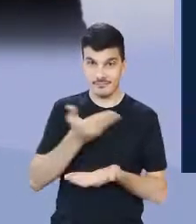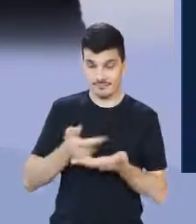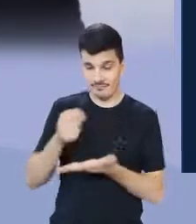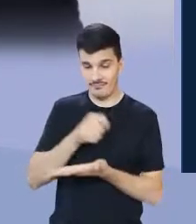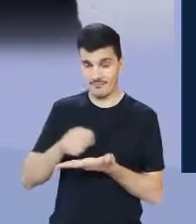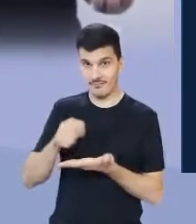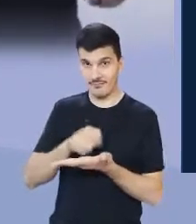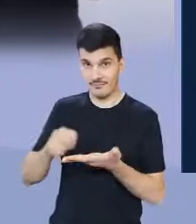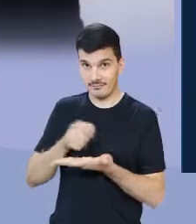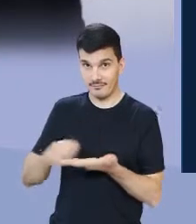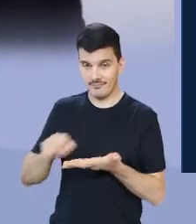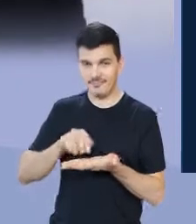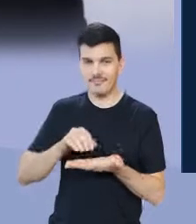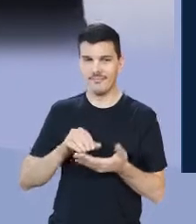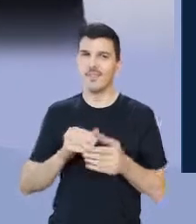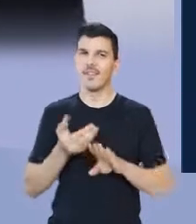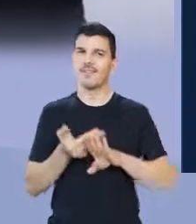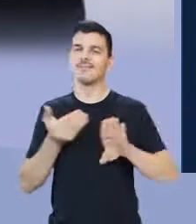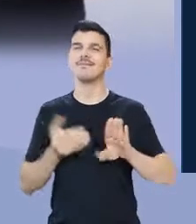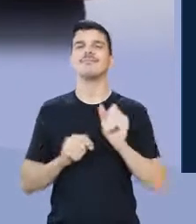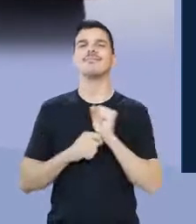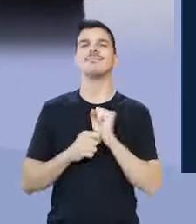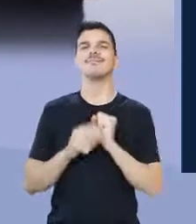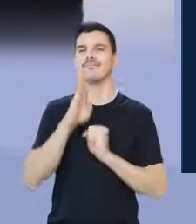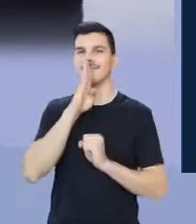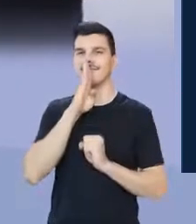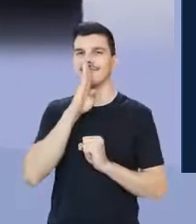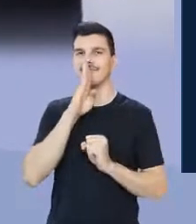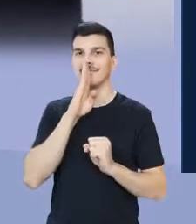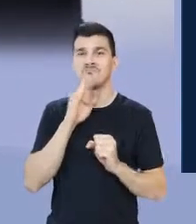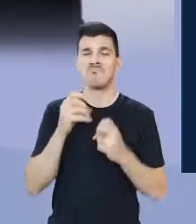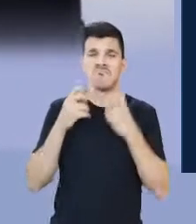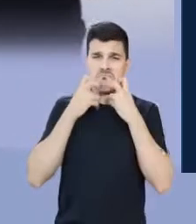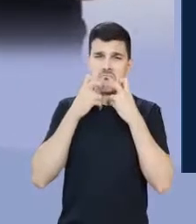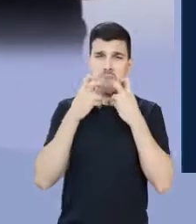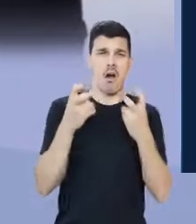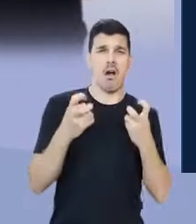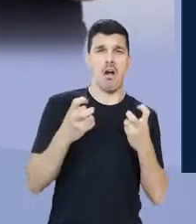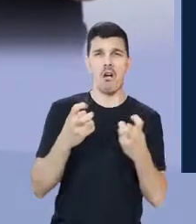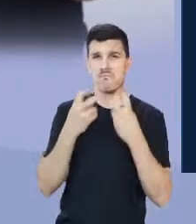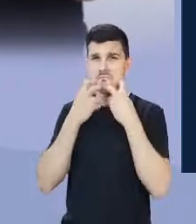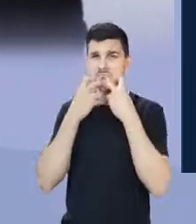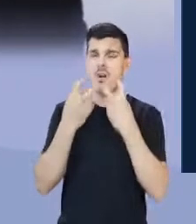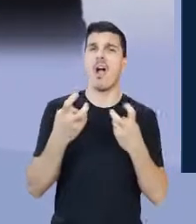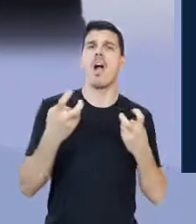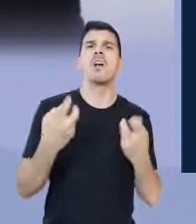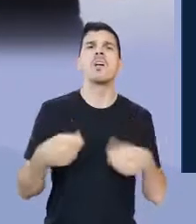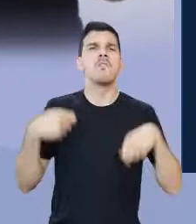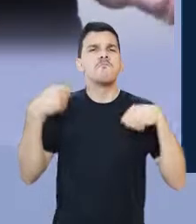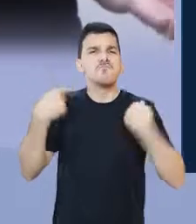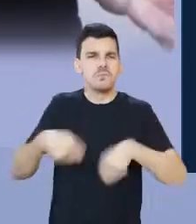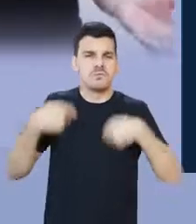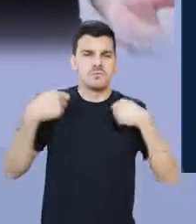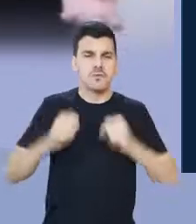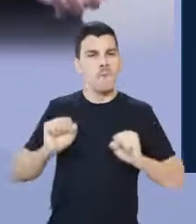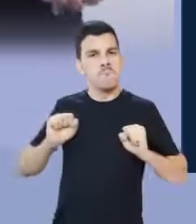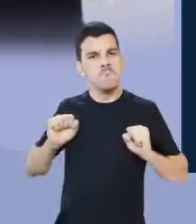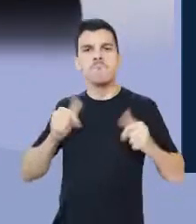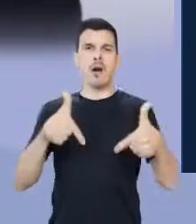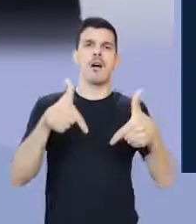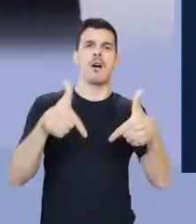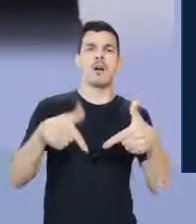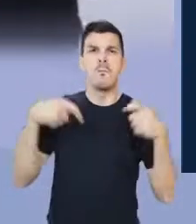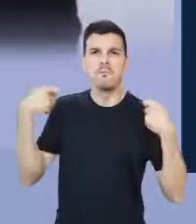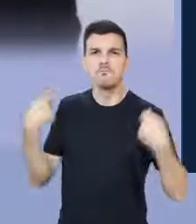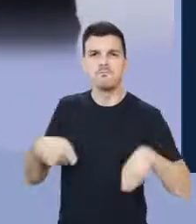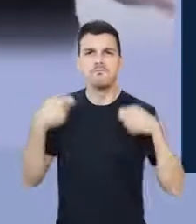por meio da mensagem à margem do sistema, um grito. Era preciso reagir,